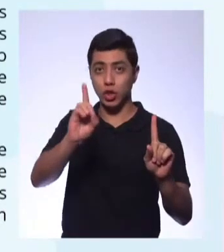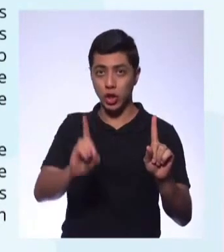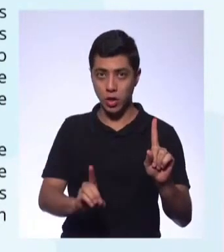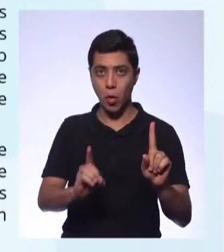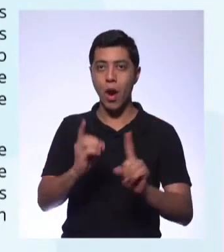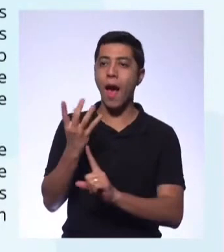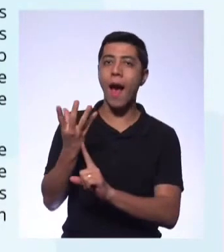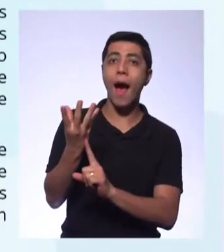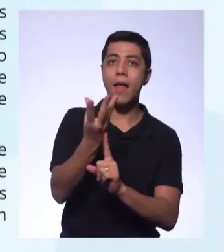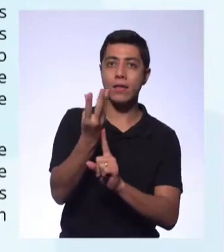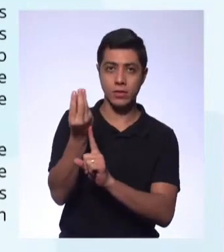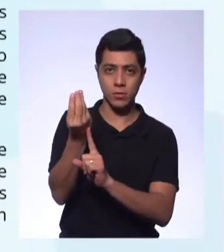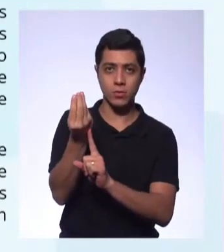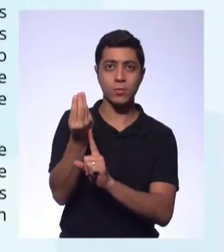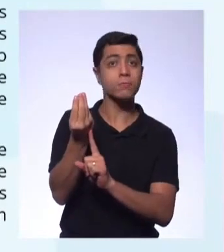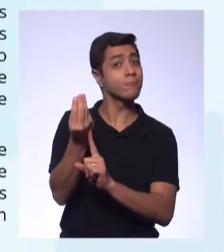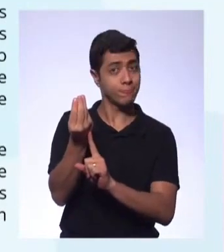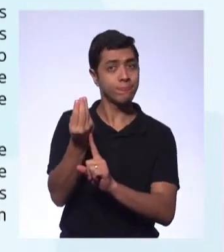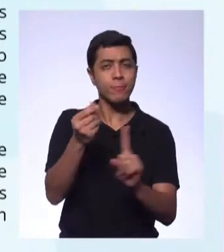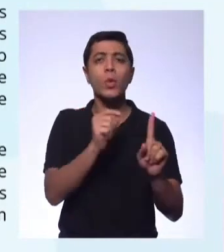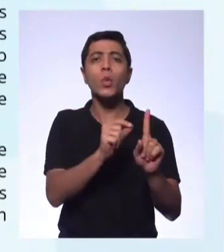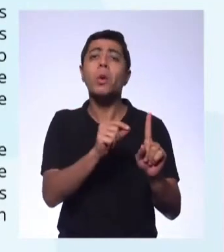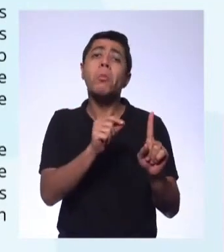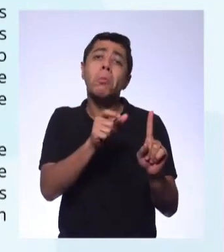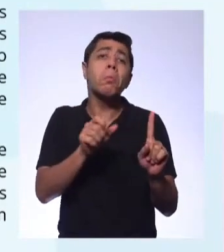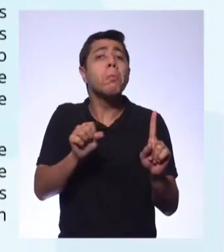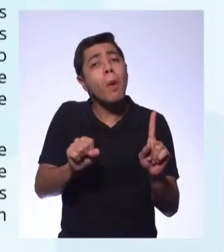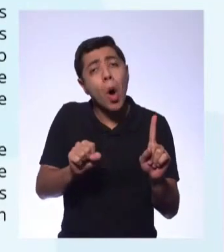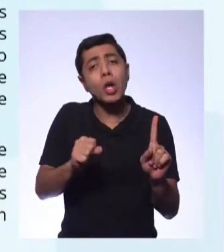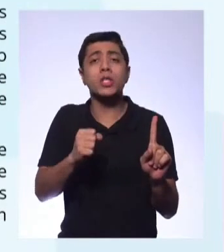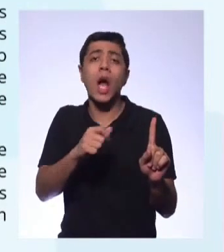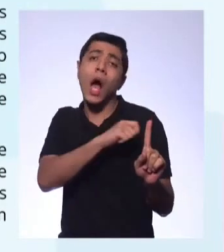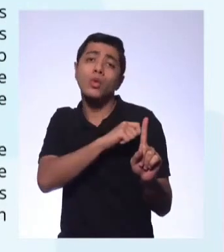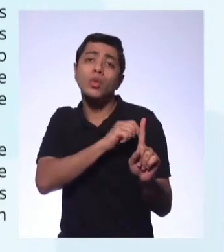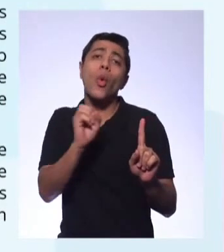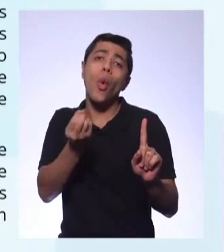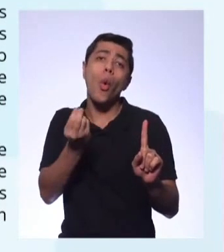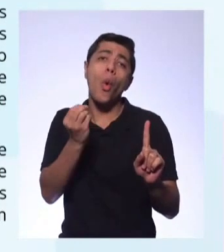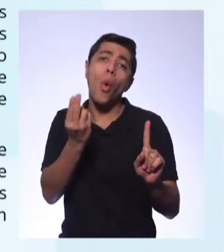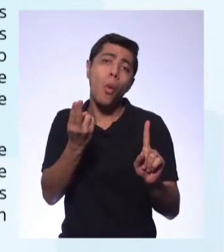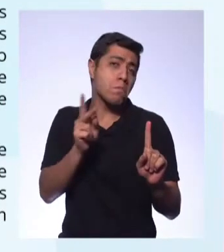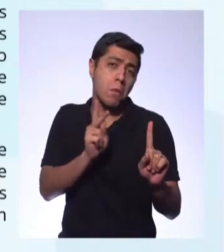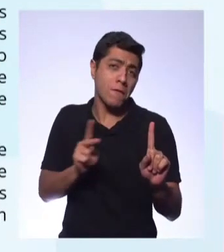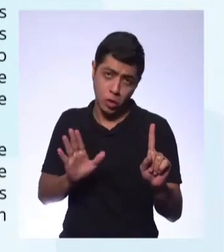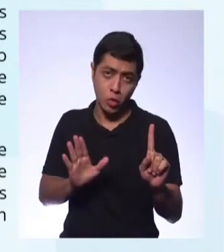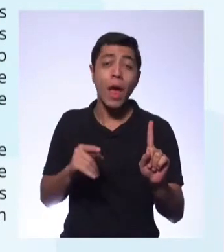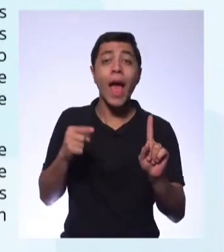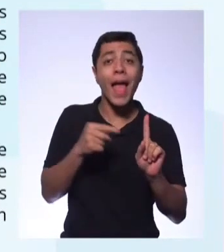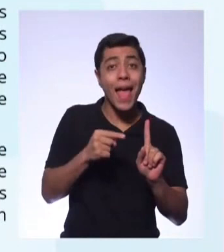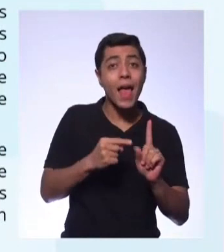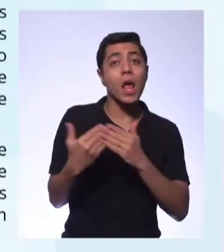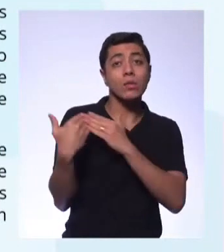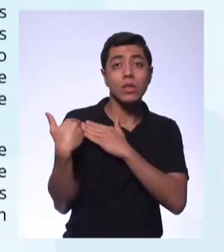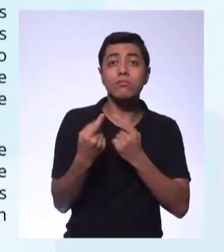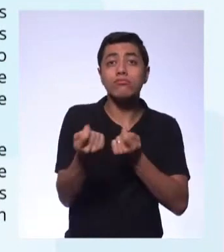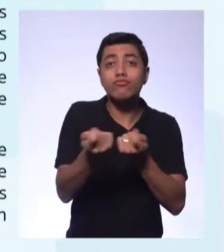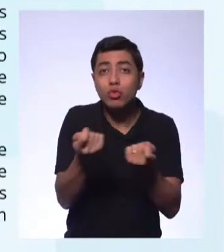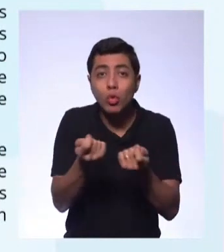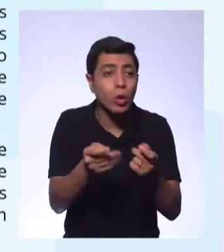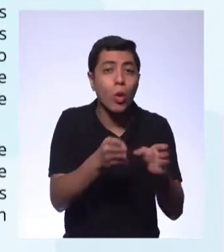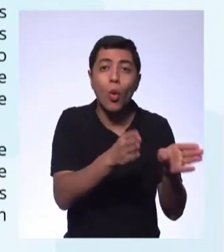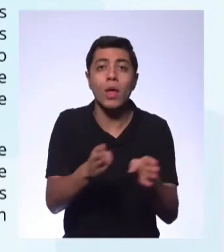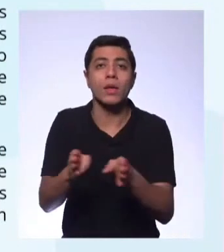que ele vai elencar ali vão ser, né? E que auxiliares são esses? São os ensaiadores, os técnicos de som, os sonoplastas,